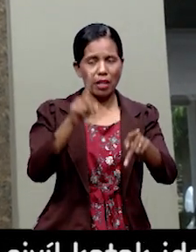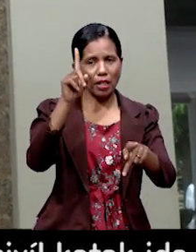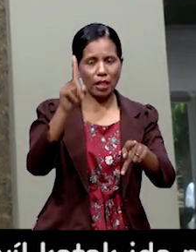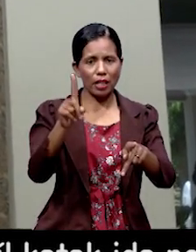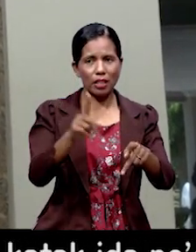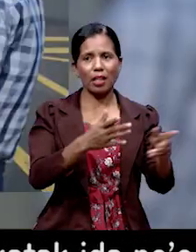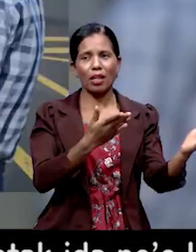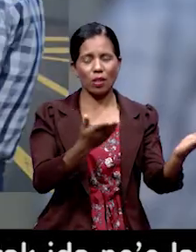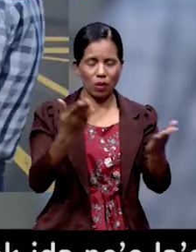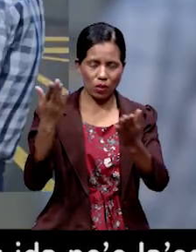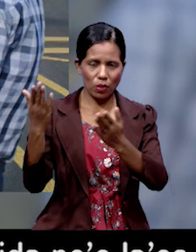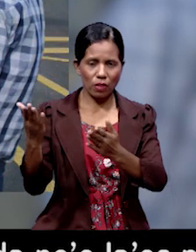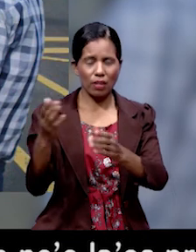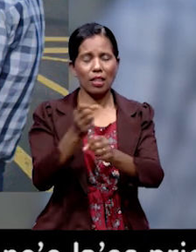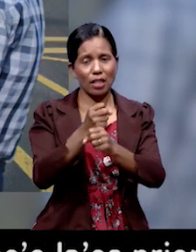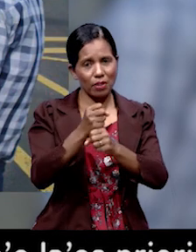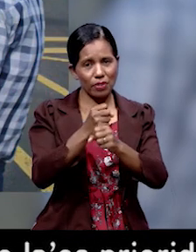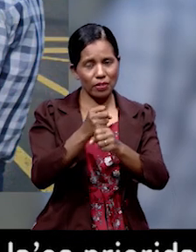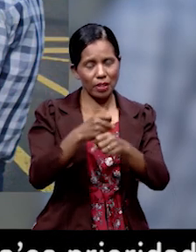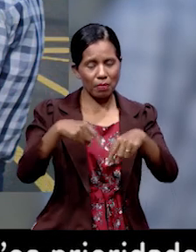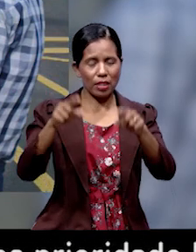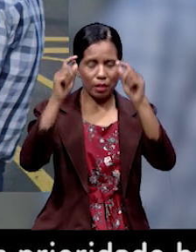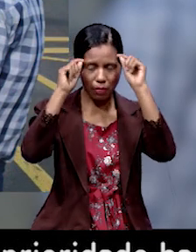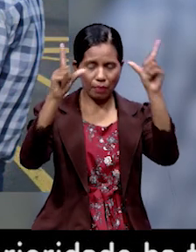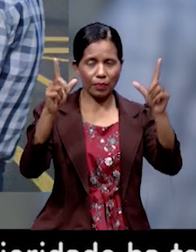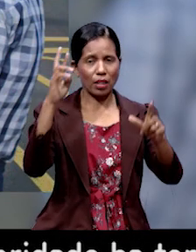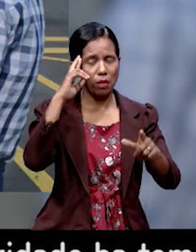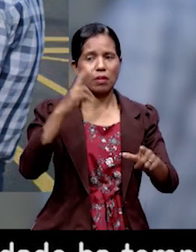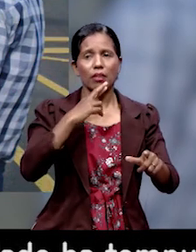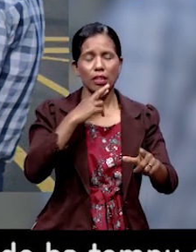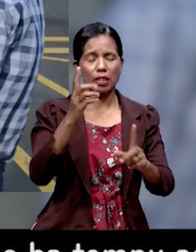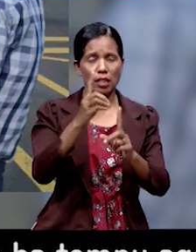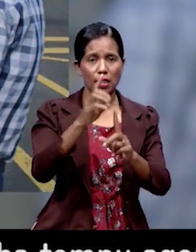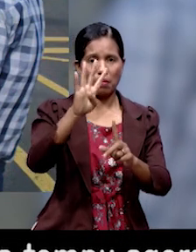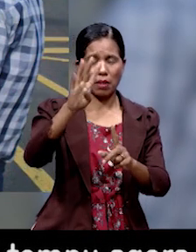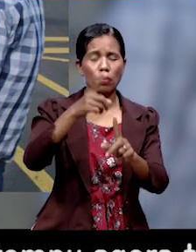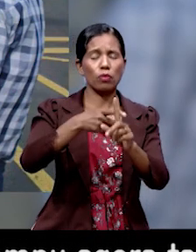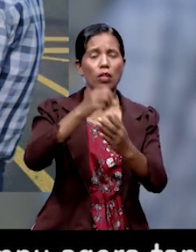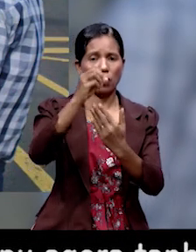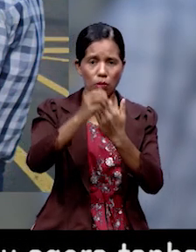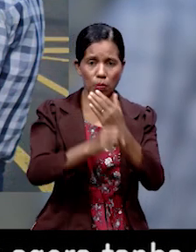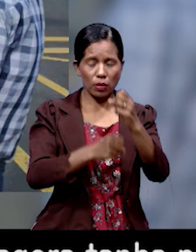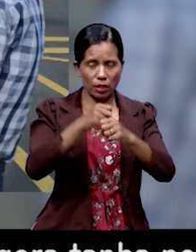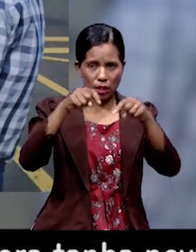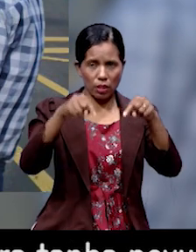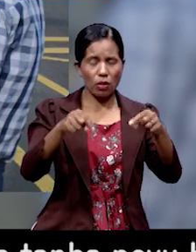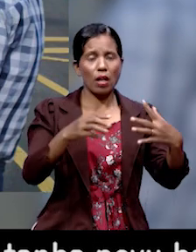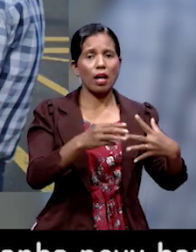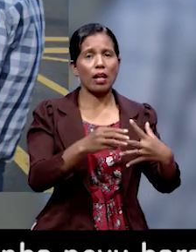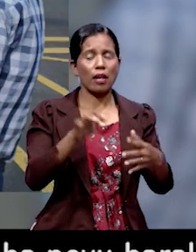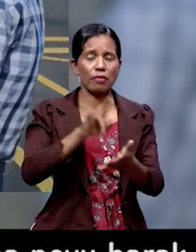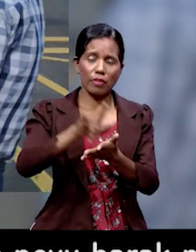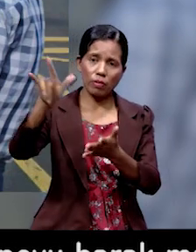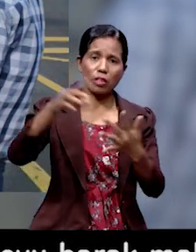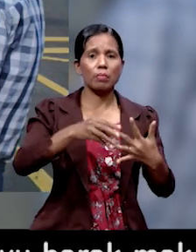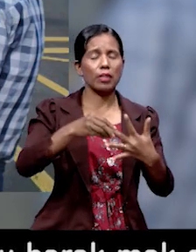produto comercial ba José Ramos Horta saiu de Timor Leste ba Italia e a Loron Hat fulo en outubro tinan ne o avión especial onde participa